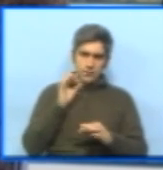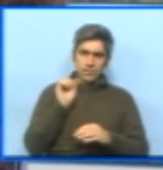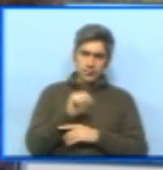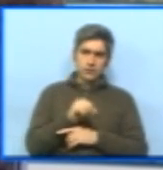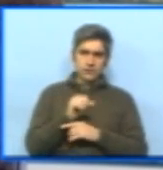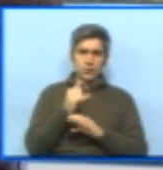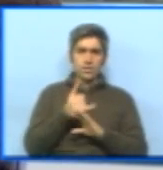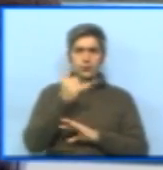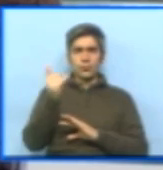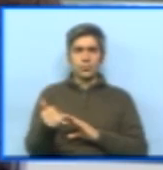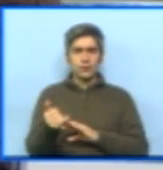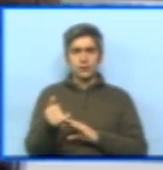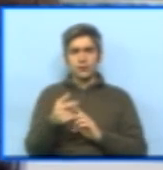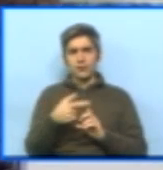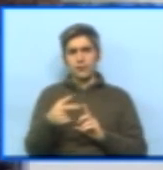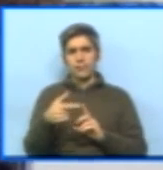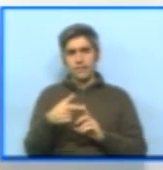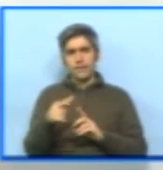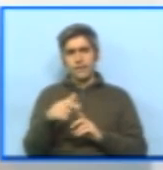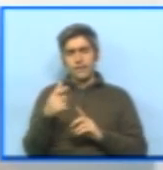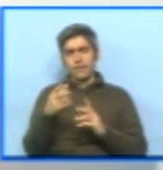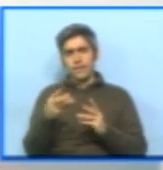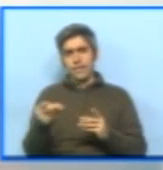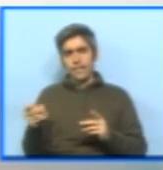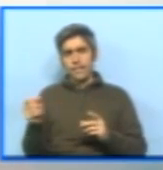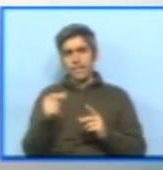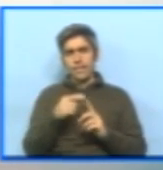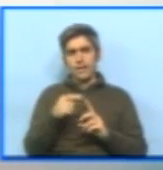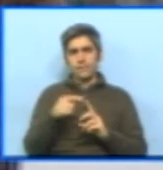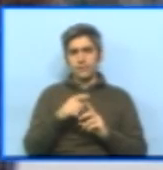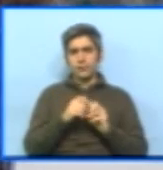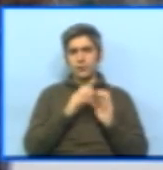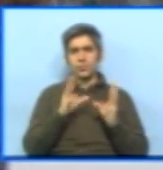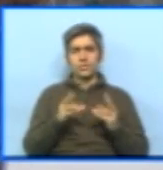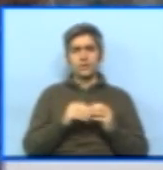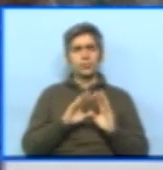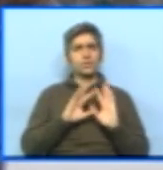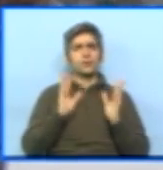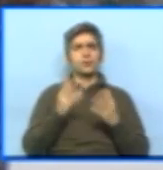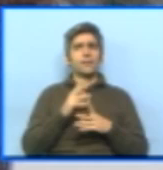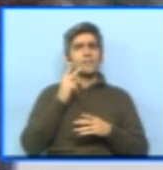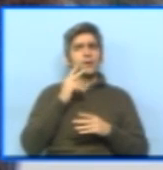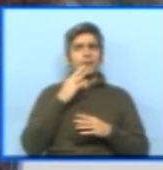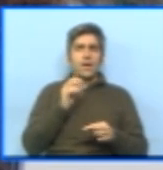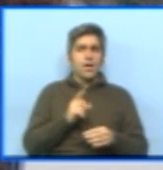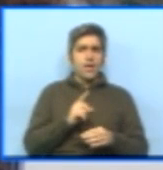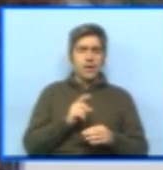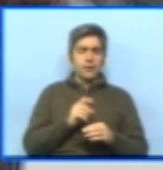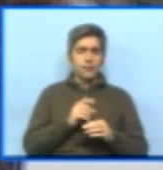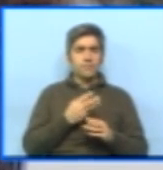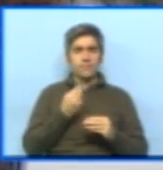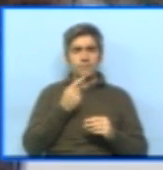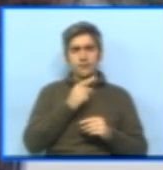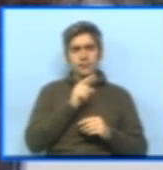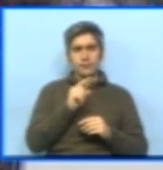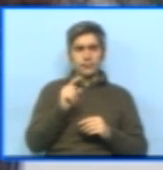o depois é ali aquelas semanas e depois vai se esvanecendo, como em tudo na nossa vida. Mas em muitos